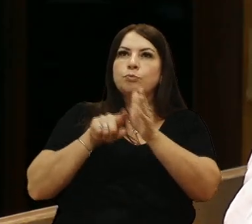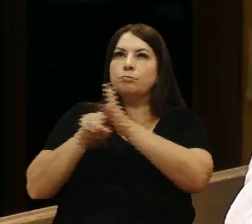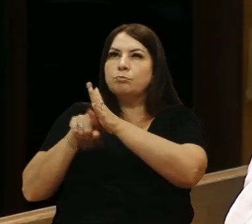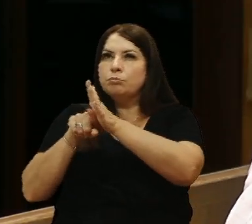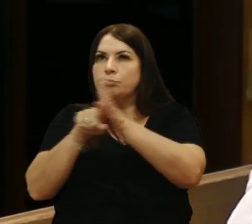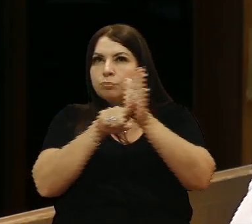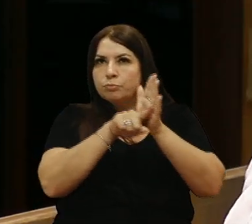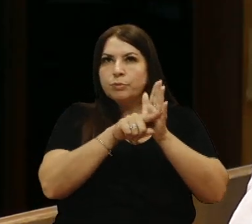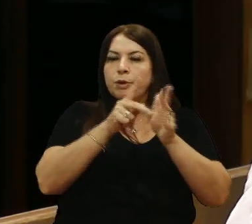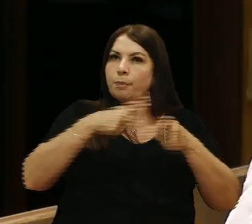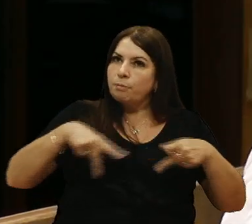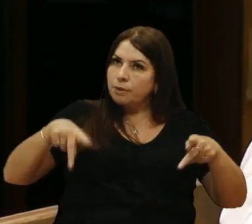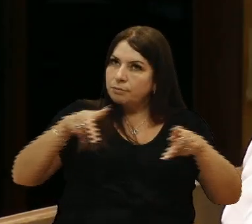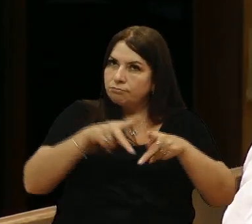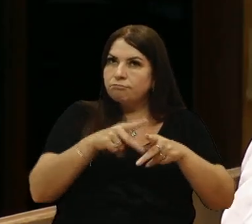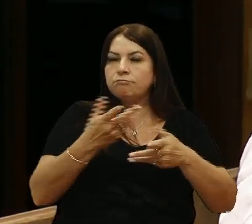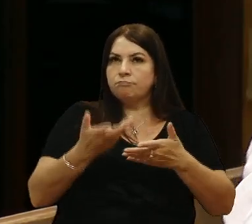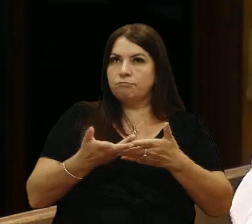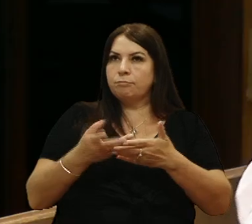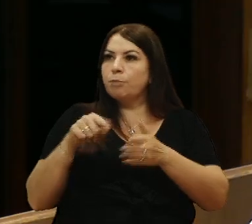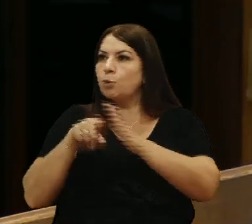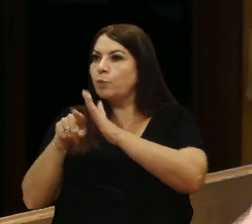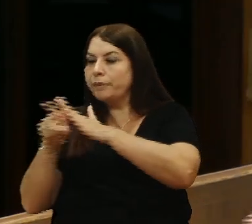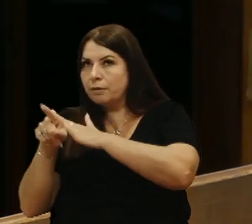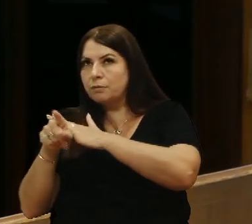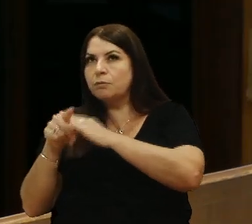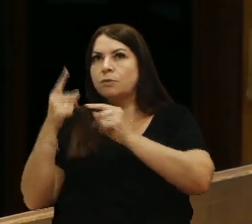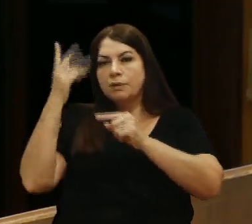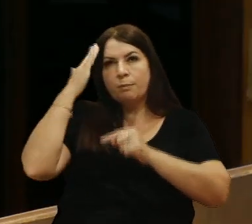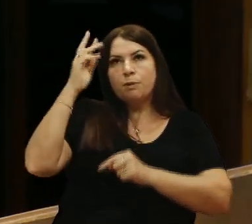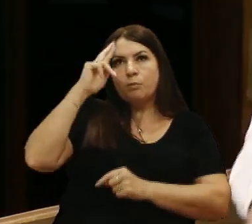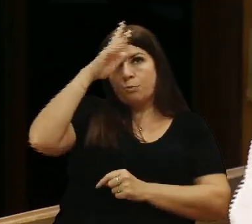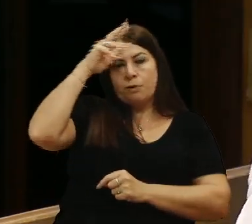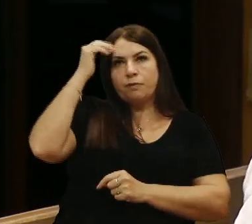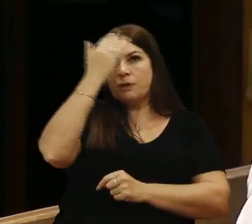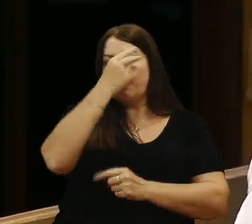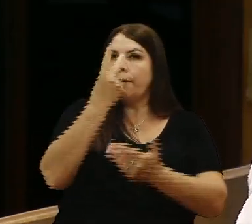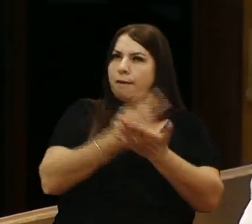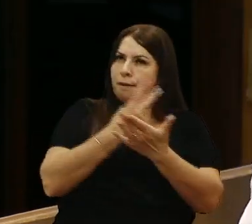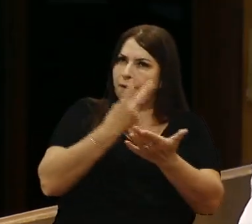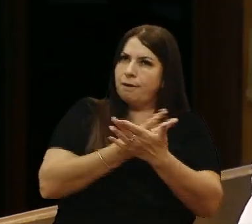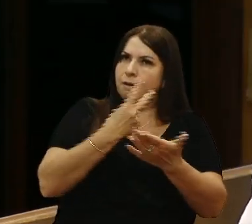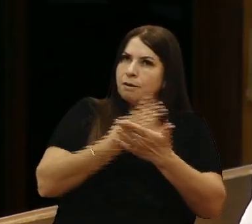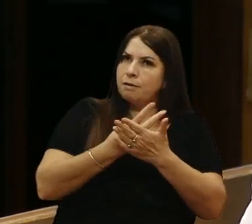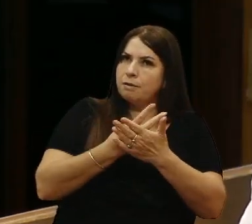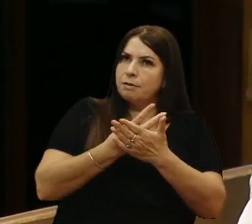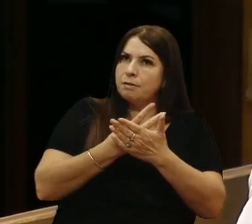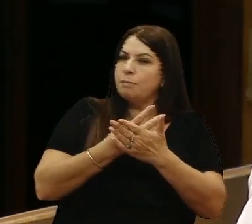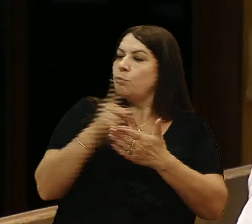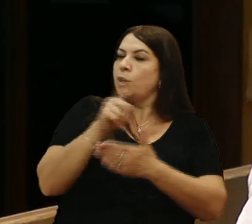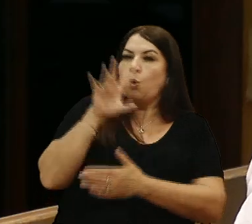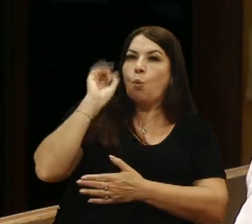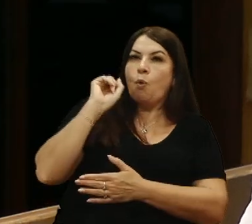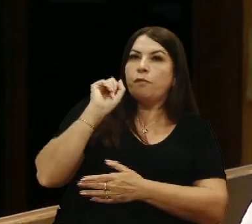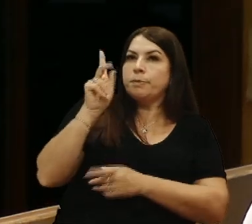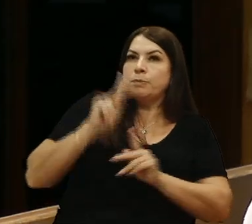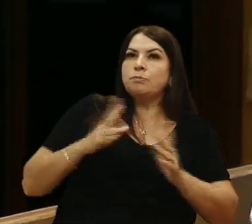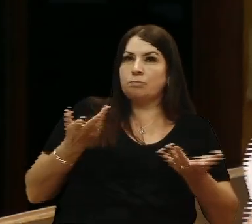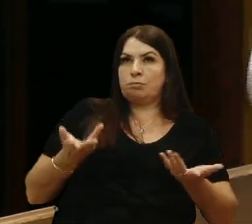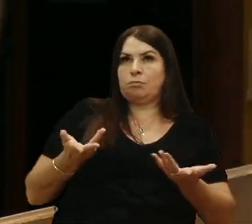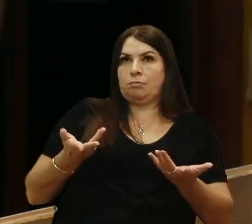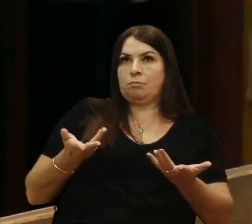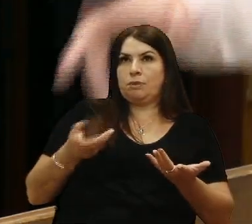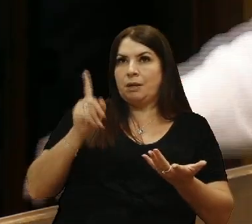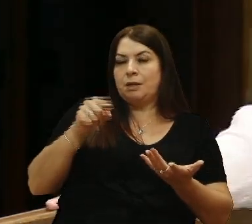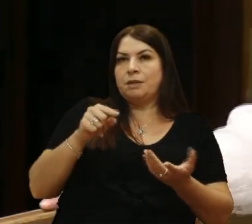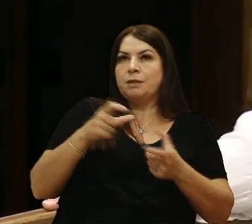vereador Edson da Rosa. Vereador Lucas, sabe por que o prefeito Adiló erra tanto? Porque tem a mania de não escutar ninguém.